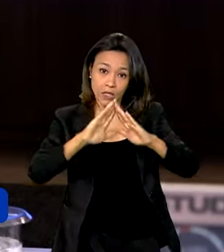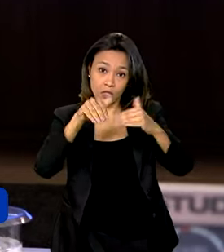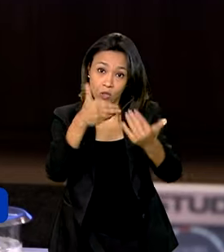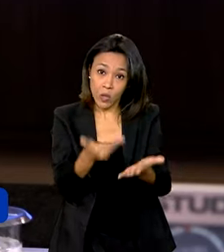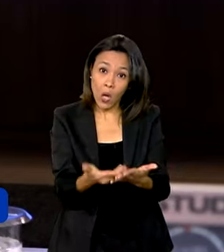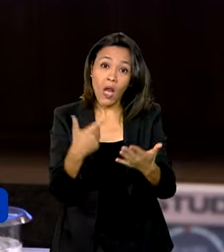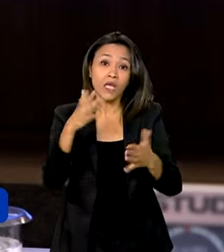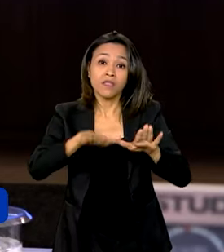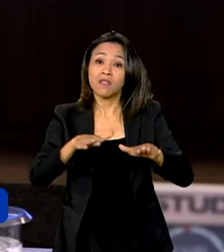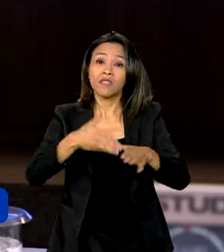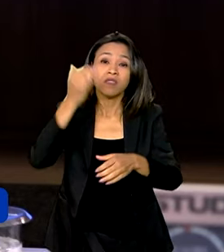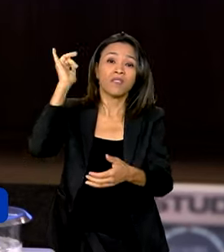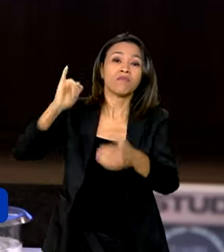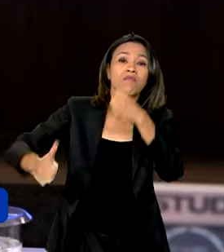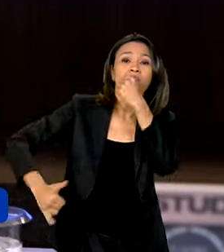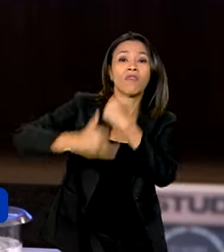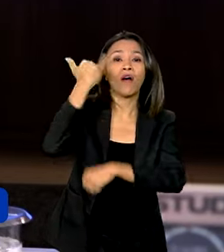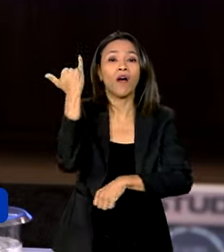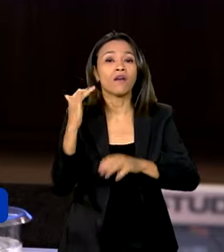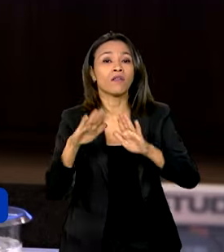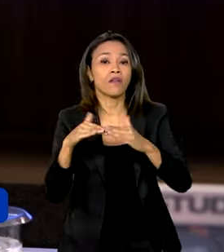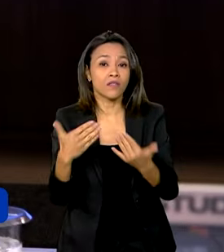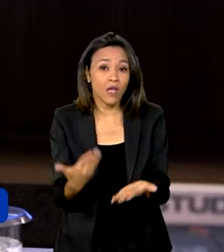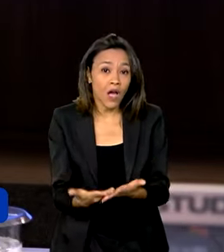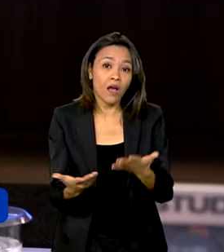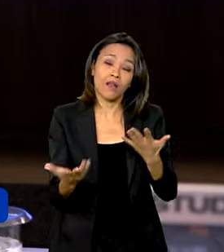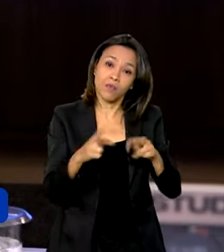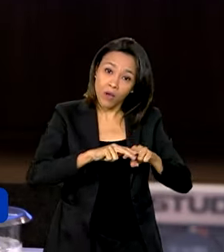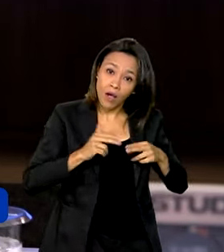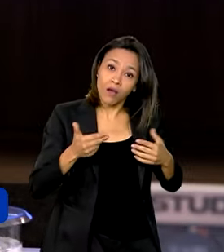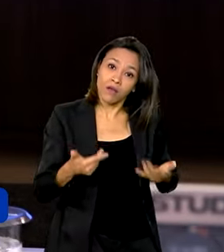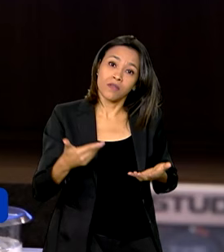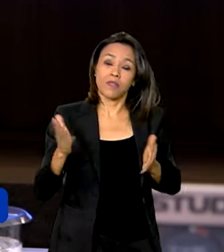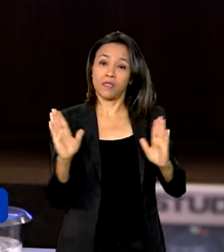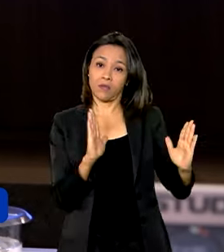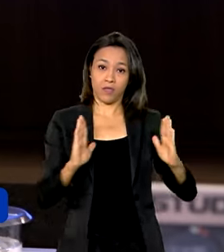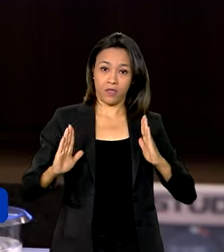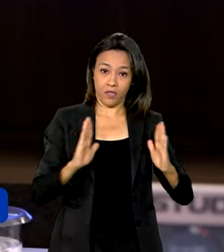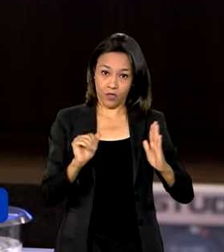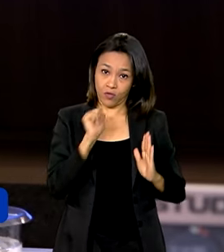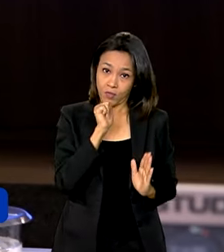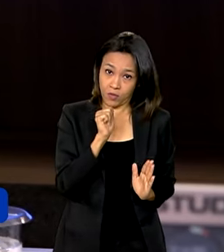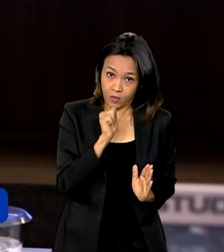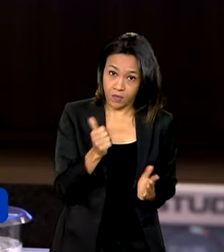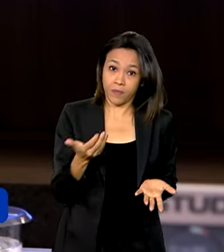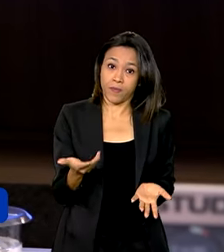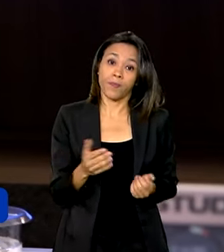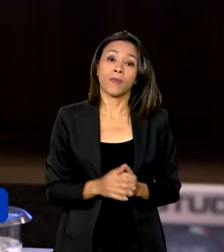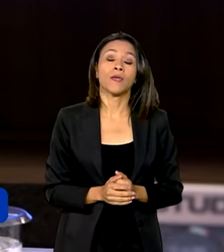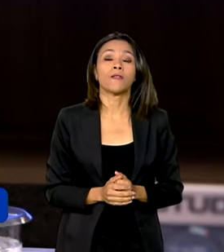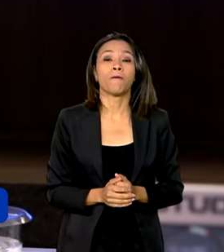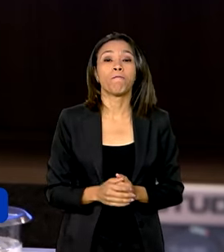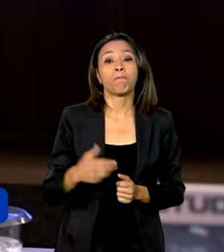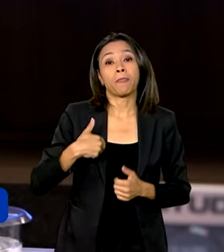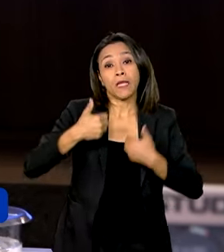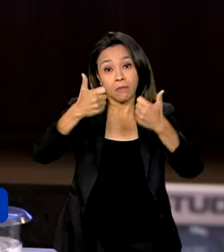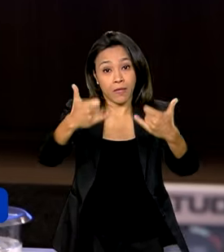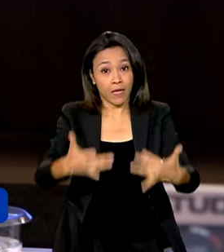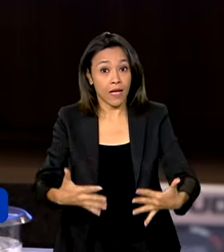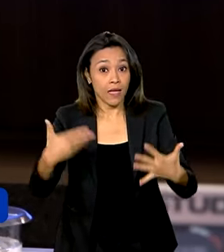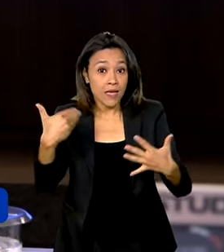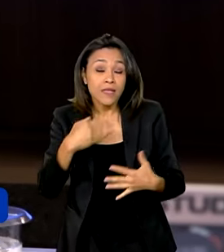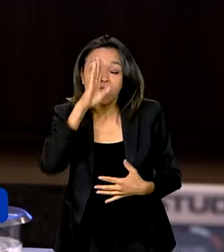aulas e enfim eh Então eu queria reforçar isso eh também dizer que essa gratuidade agora